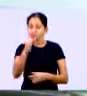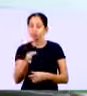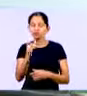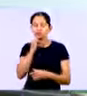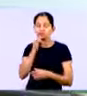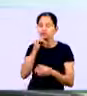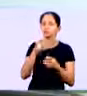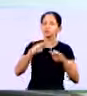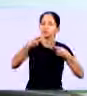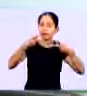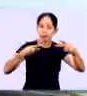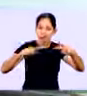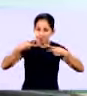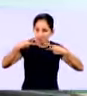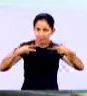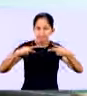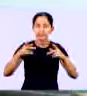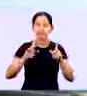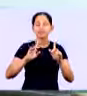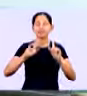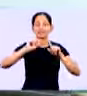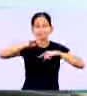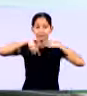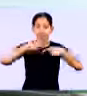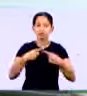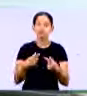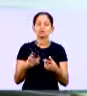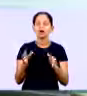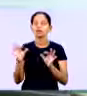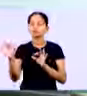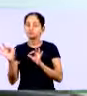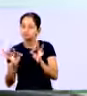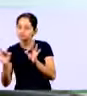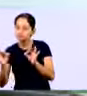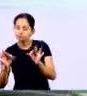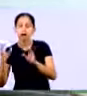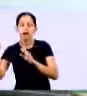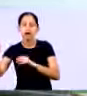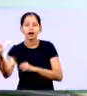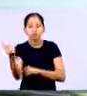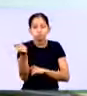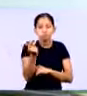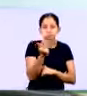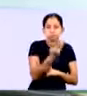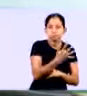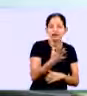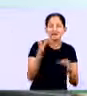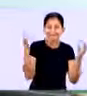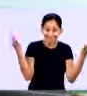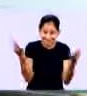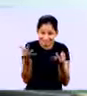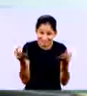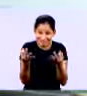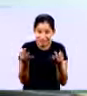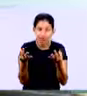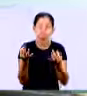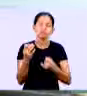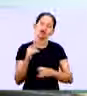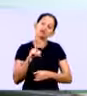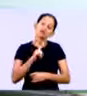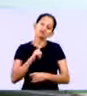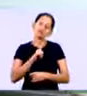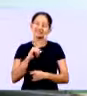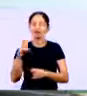metas e objetivos, o controle vai fazer com que durante toda a execução das atividades, você saiba se eles estão andando da forma correta ou